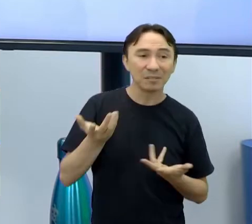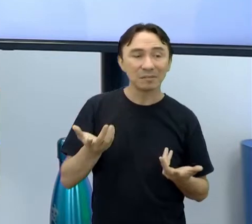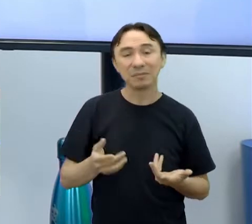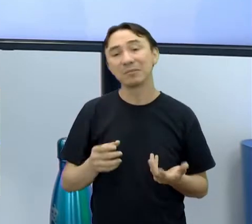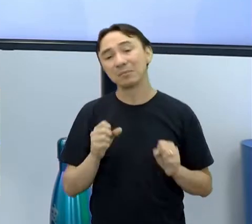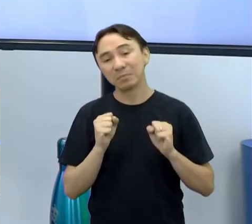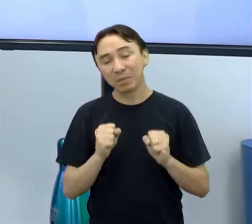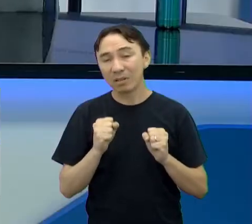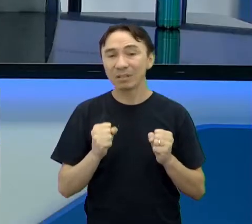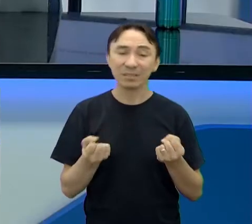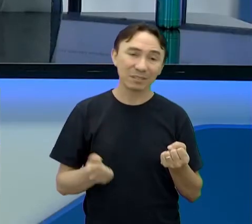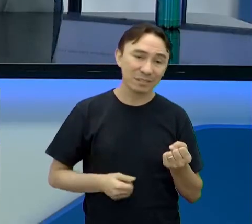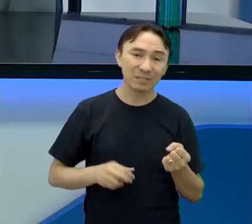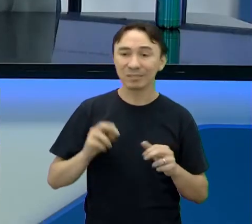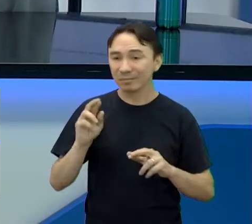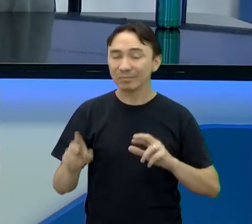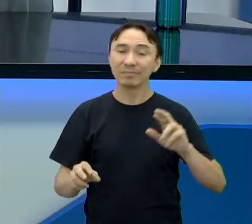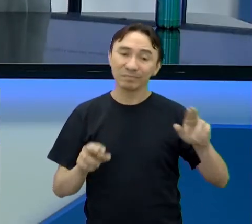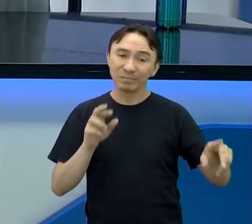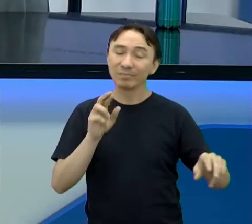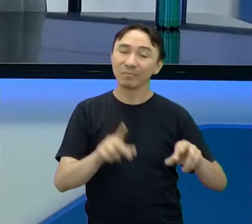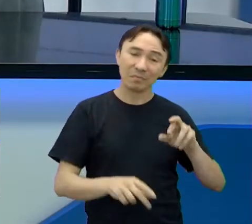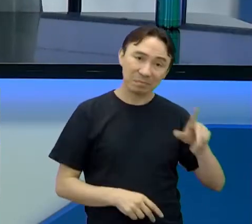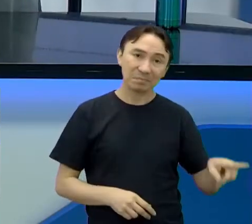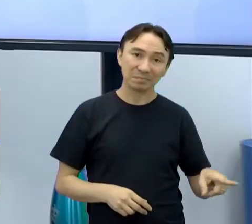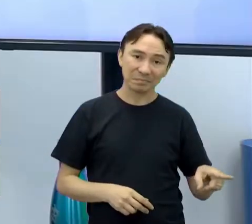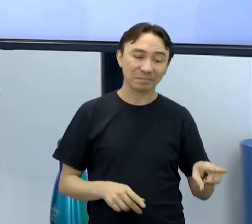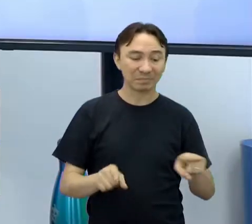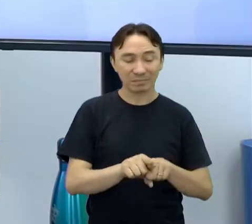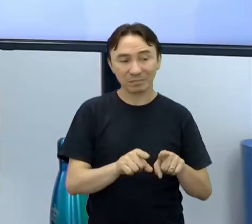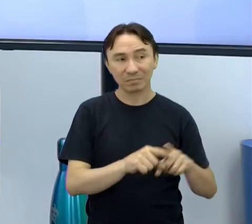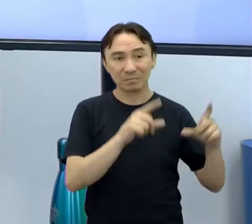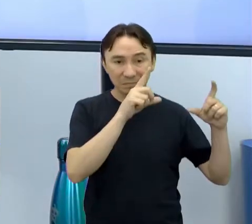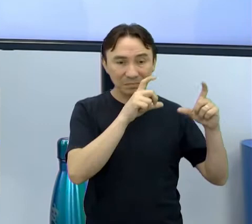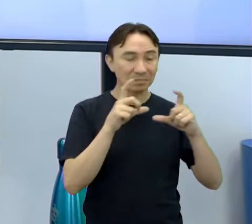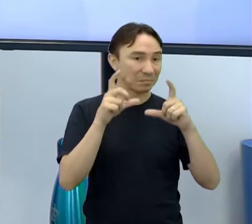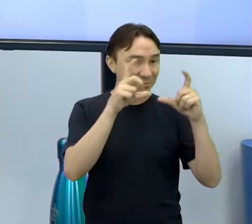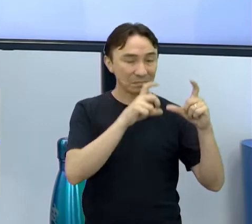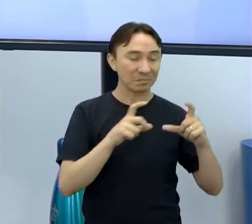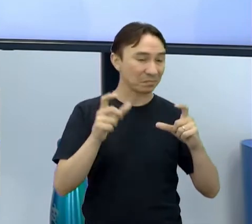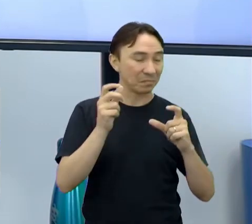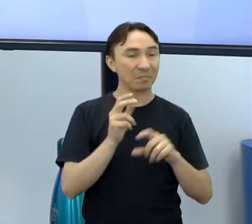determinadas palavras, expressões e imagens, tá bom? Então,